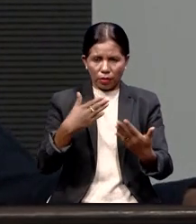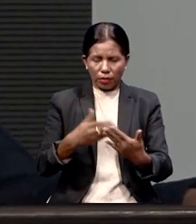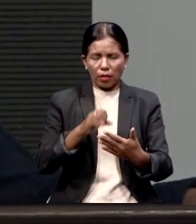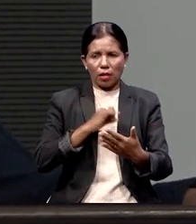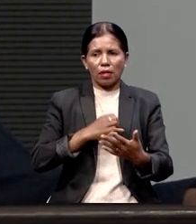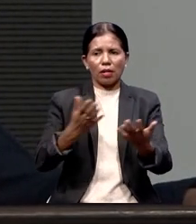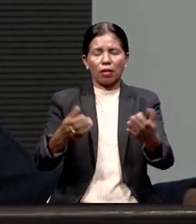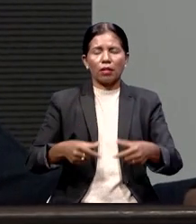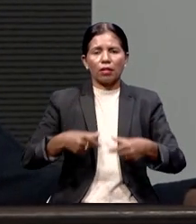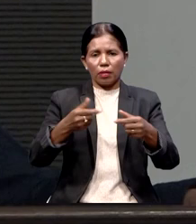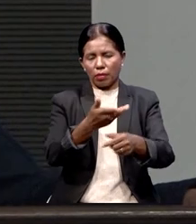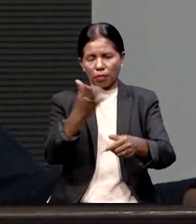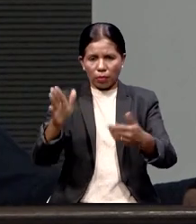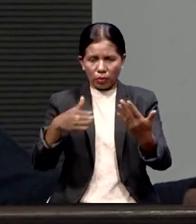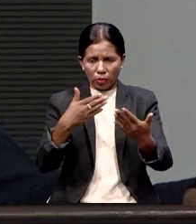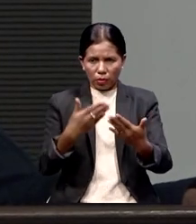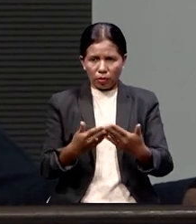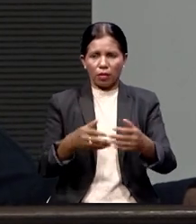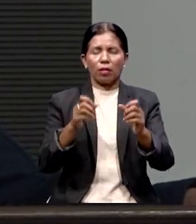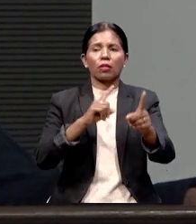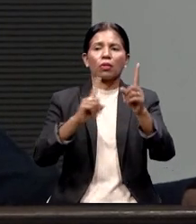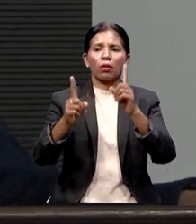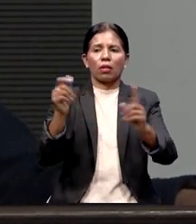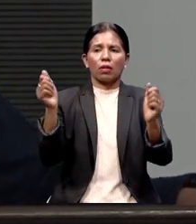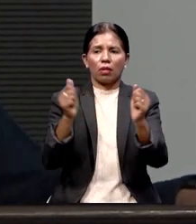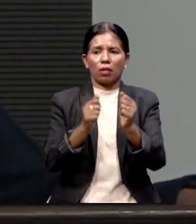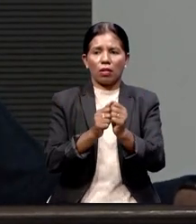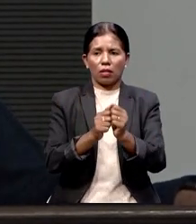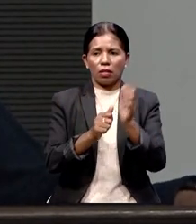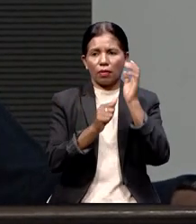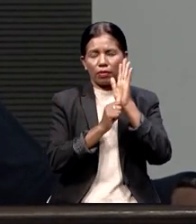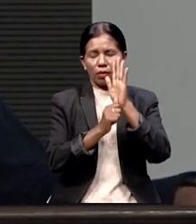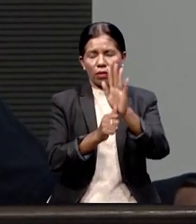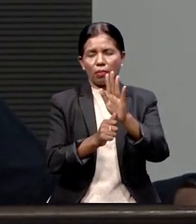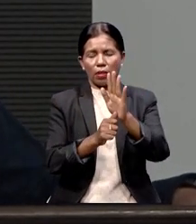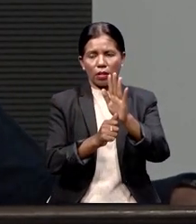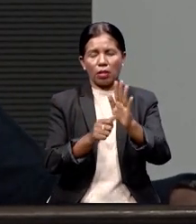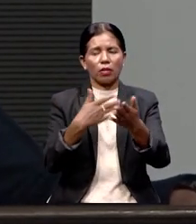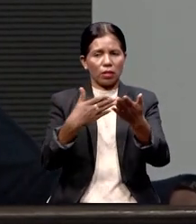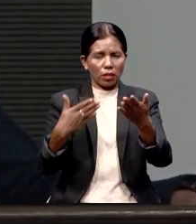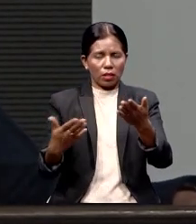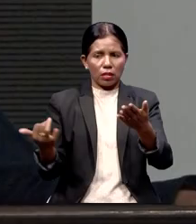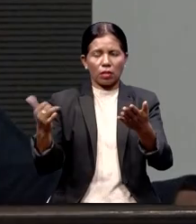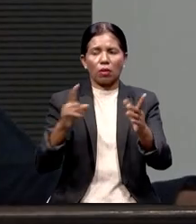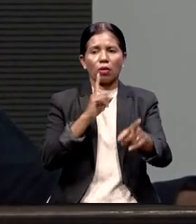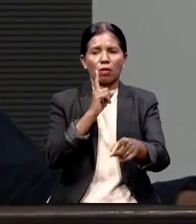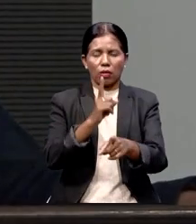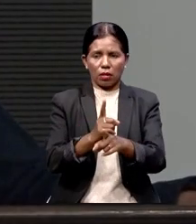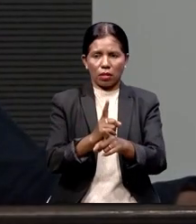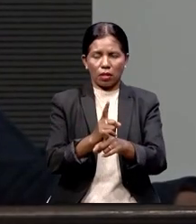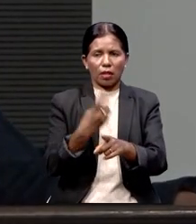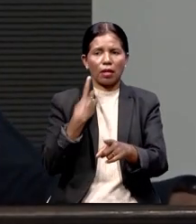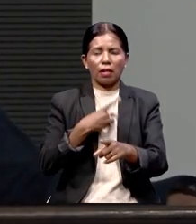acara que encoraza e ta botia rotu, a tu qualia, no apresenta facto sira ne kololos mai une ami